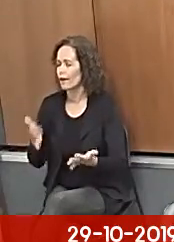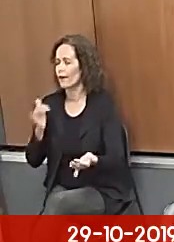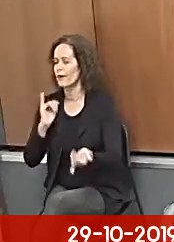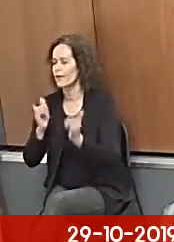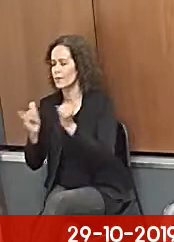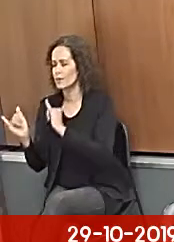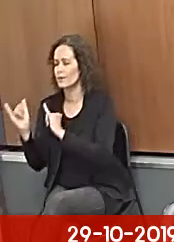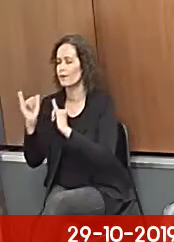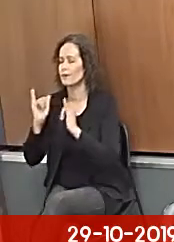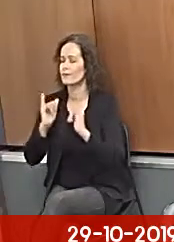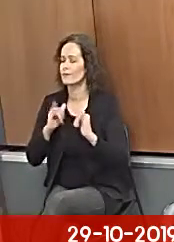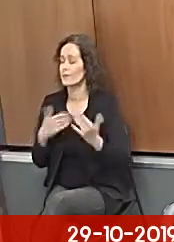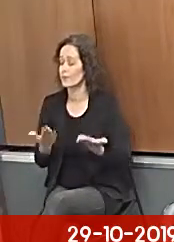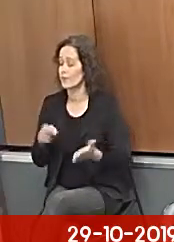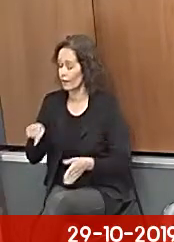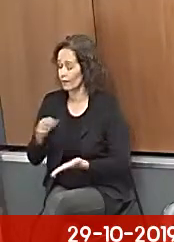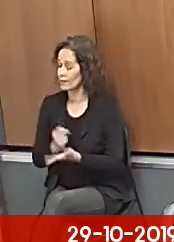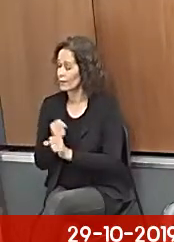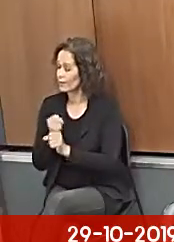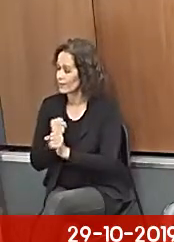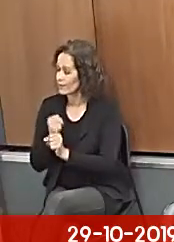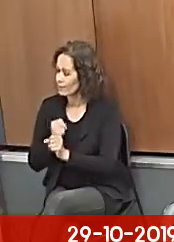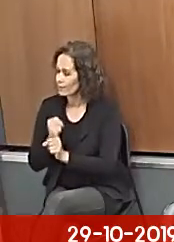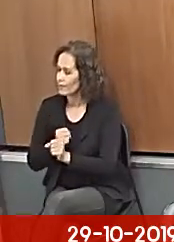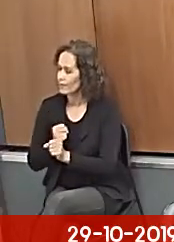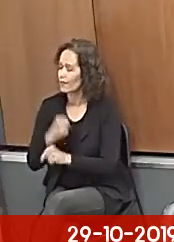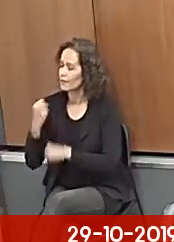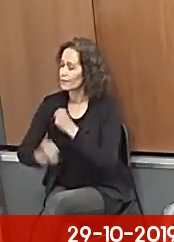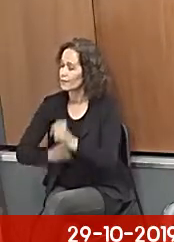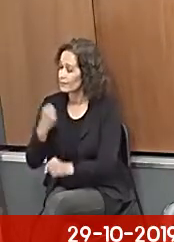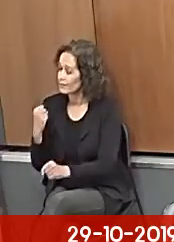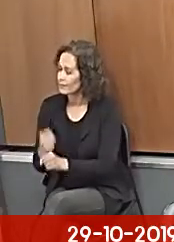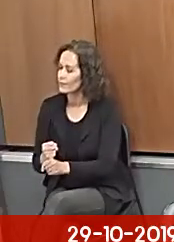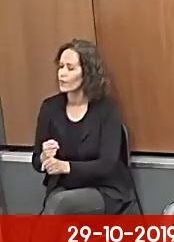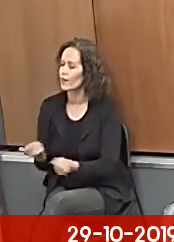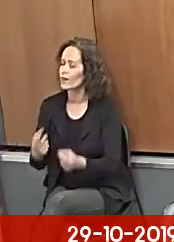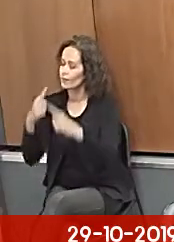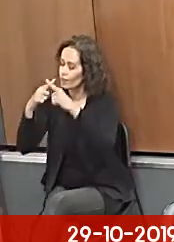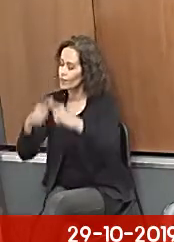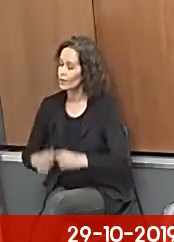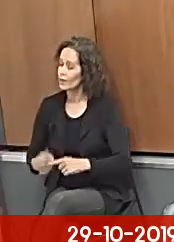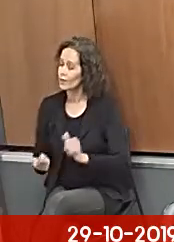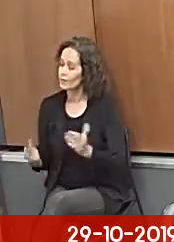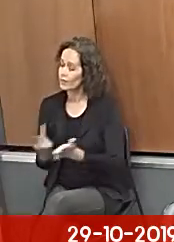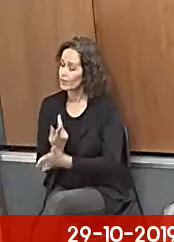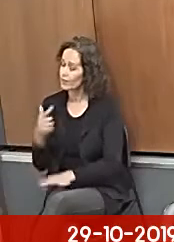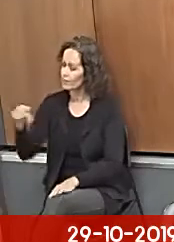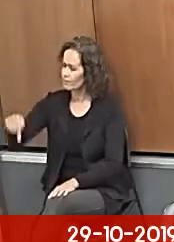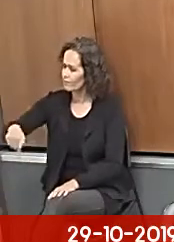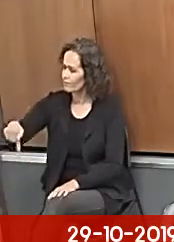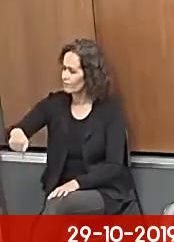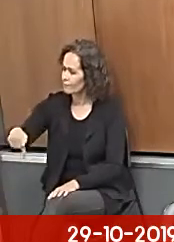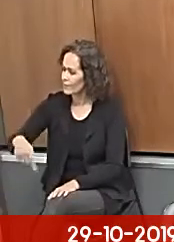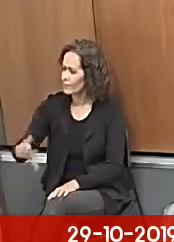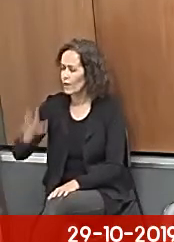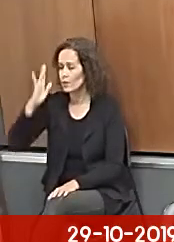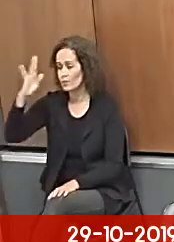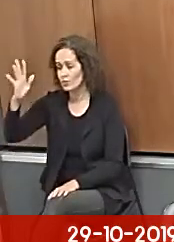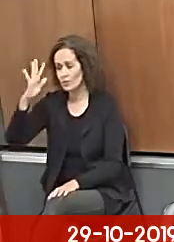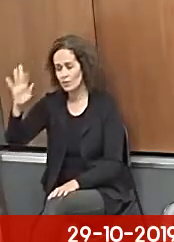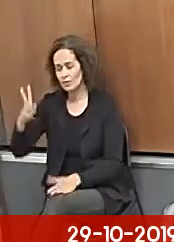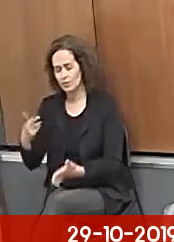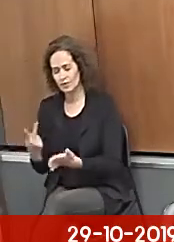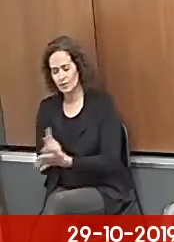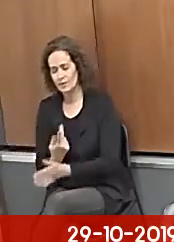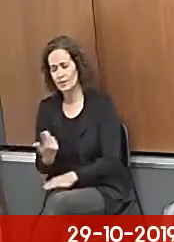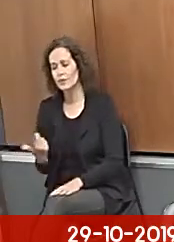Como eu falei, esse ano, o próximo ano, o campeonato pode ser realizado aqui. Como você tem condições também de realizar isso dentro de